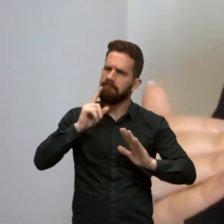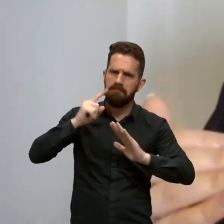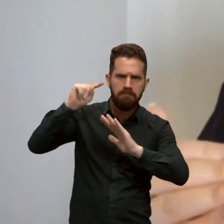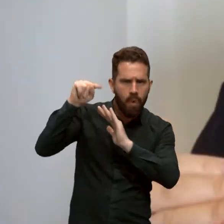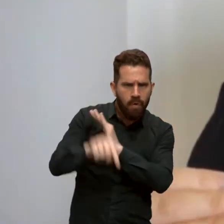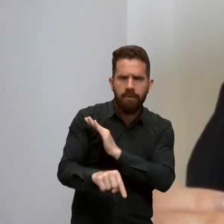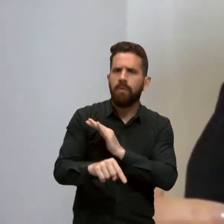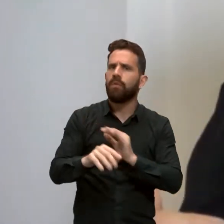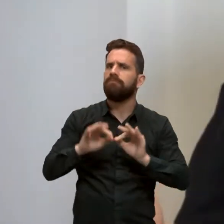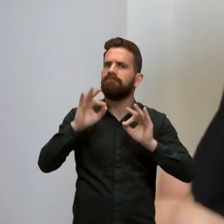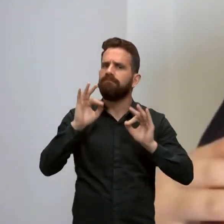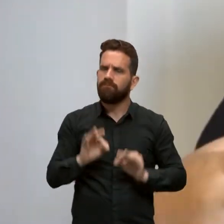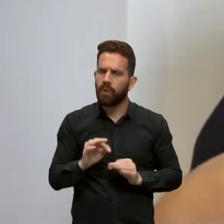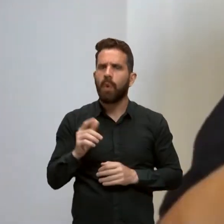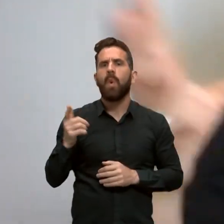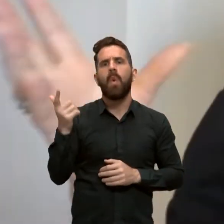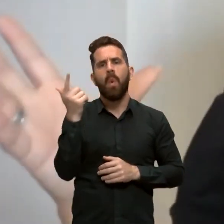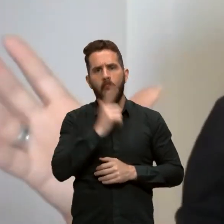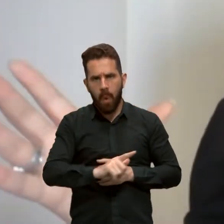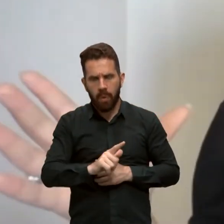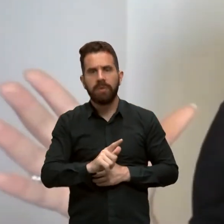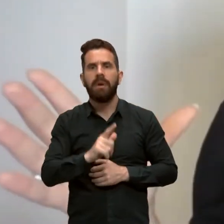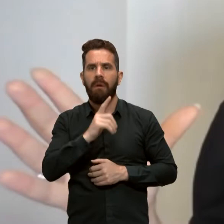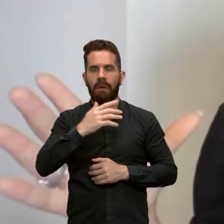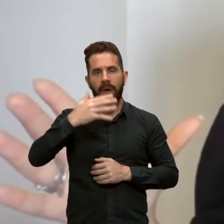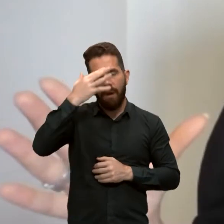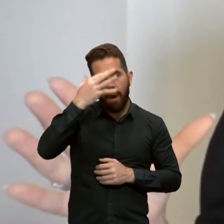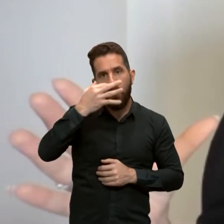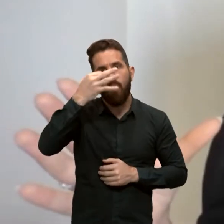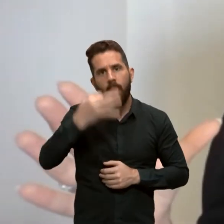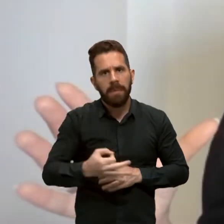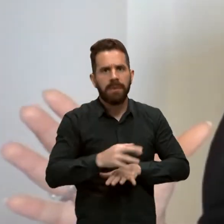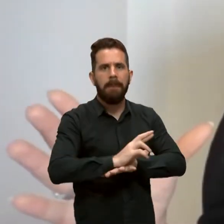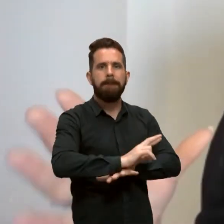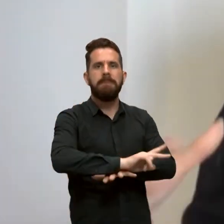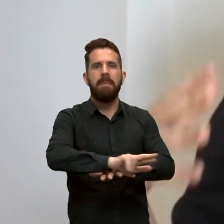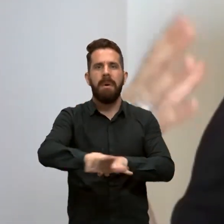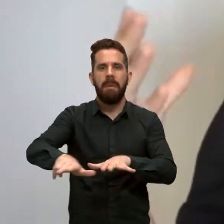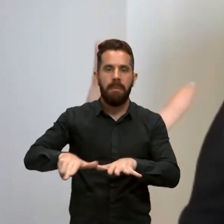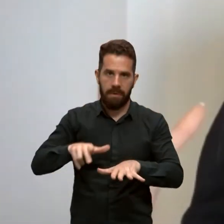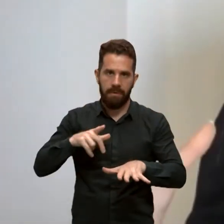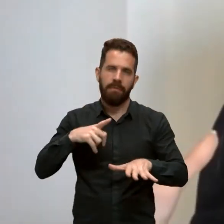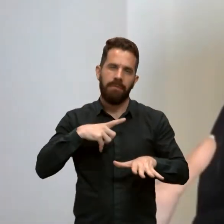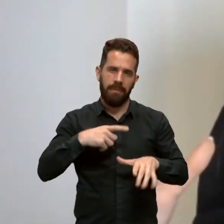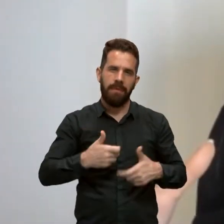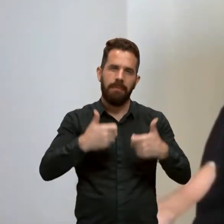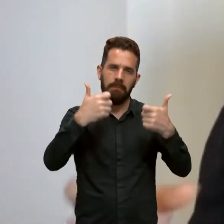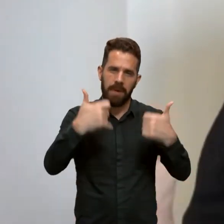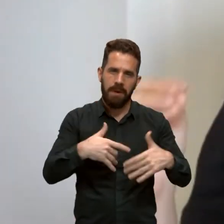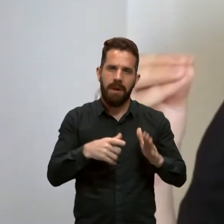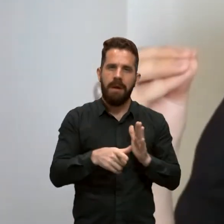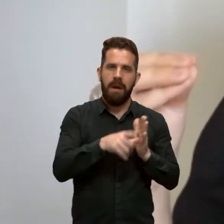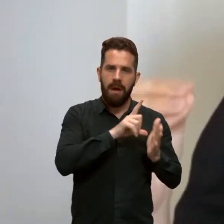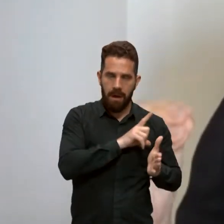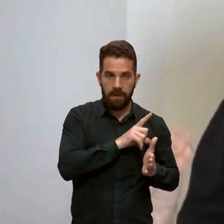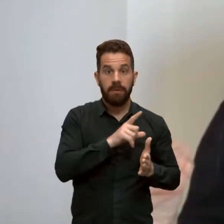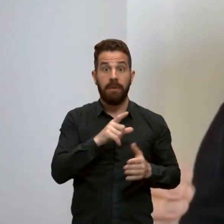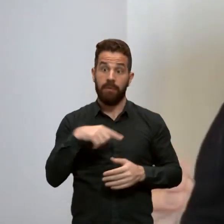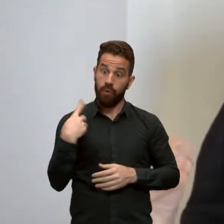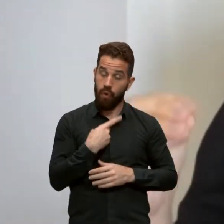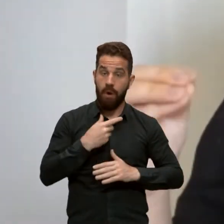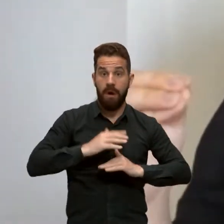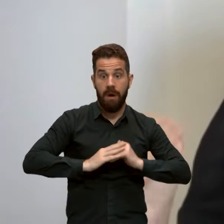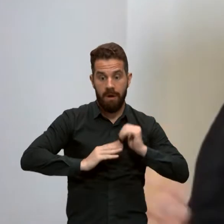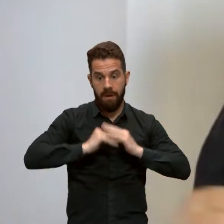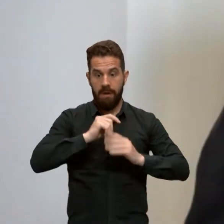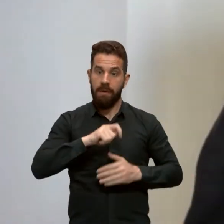cada vez mais profunda a compreensão desses diversos determinantes que nos constituem enquanto